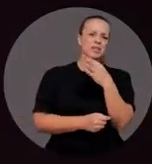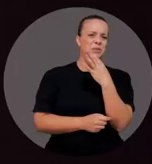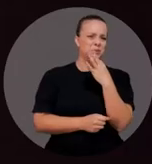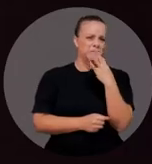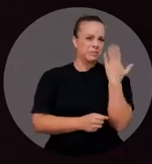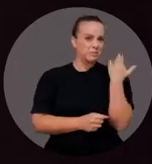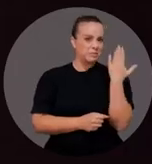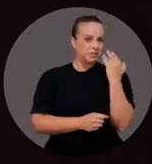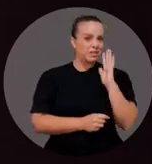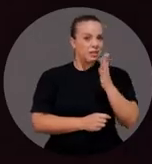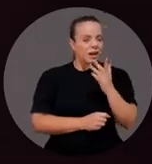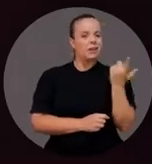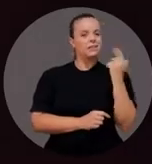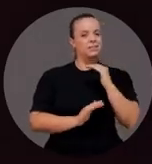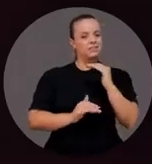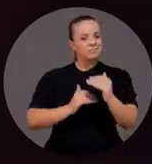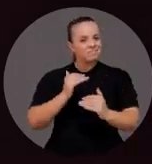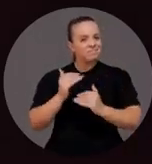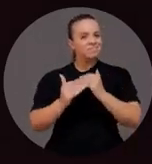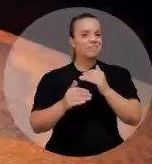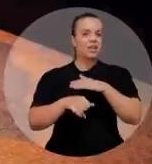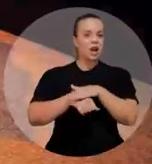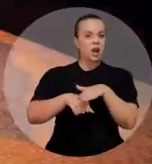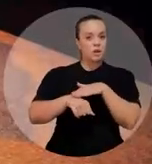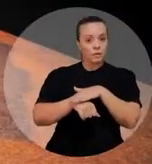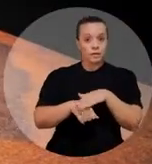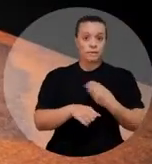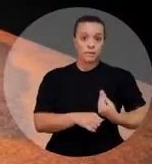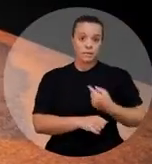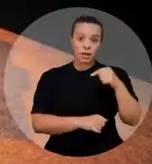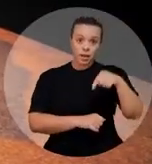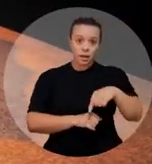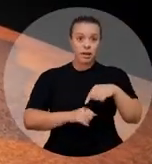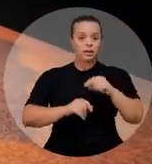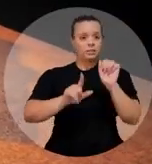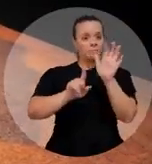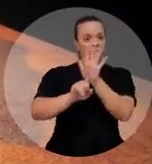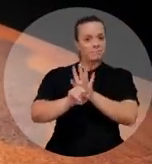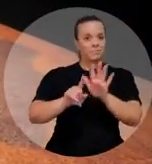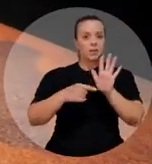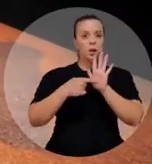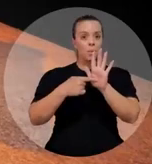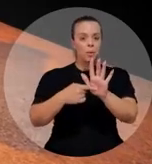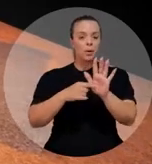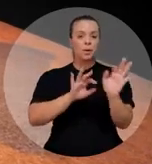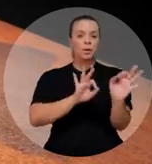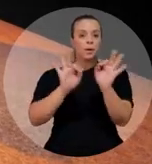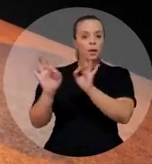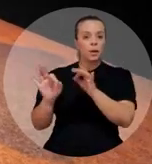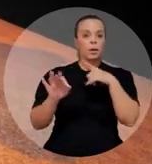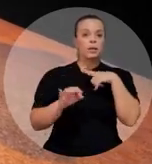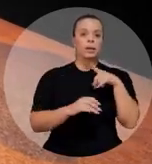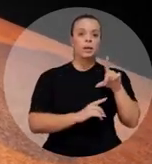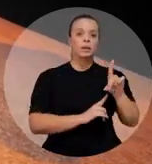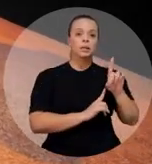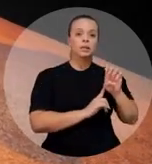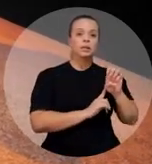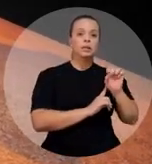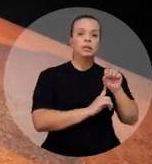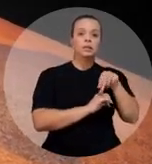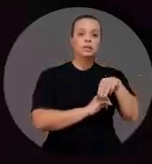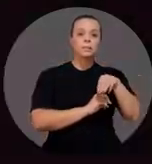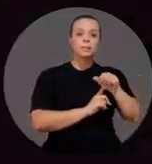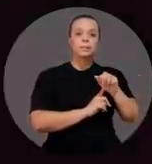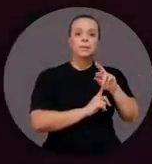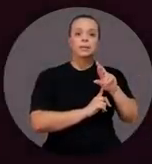lá atrás e a gente vai desenvolvendo esse papo. Aqui no nosso telão, a gente tá vendo Desmascarados, que foi seu primeiro